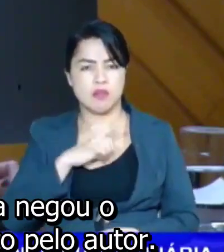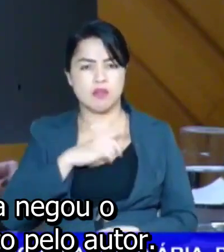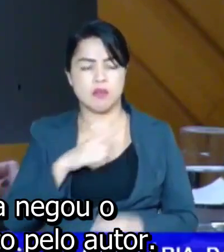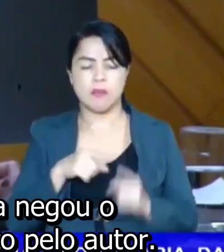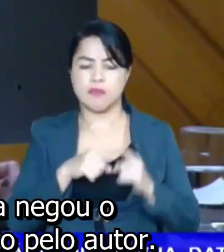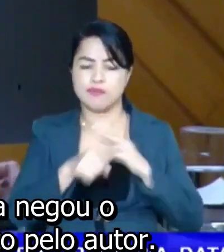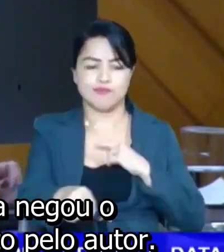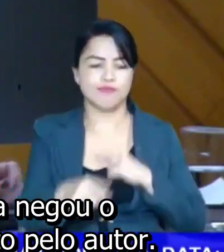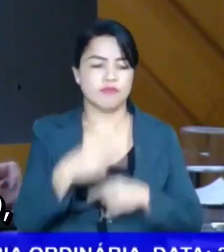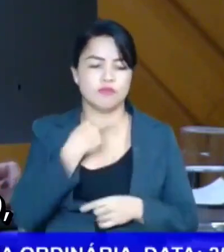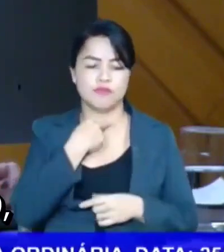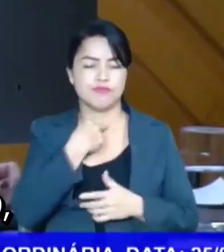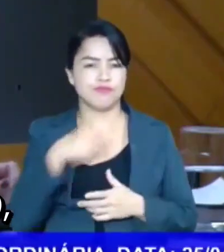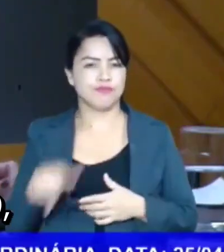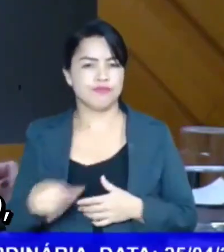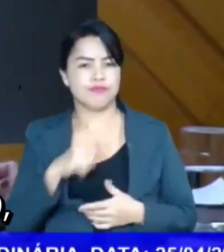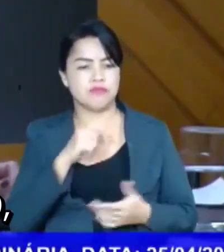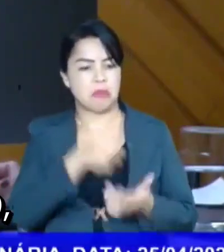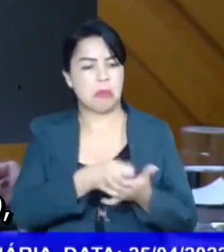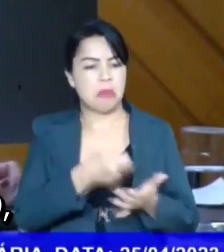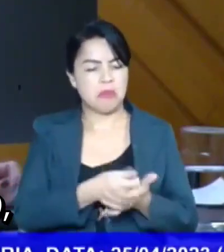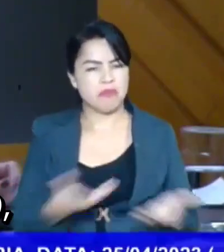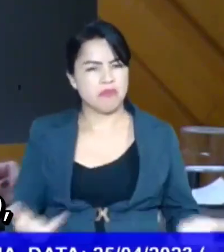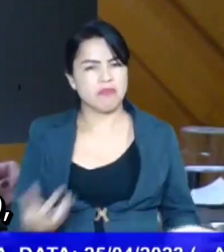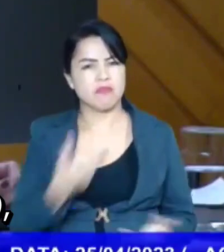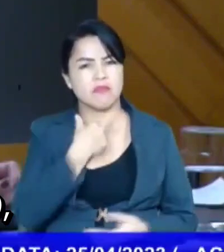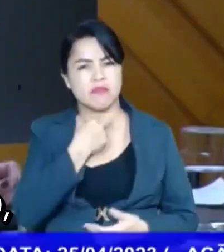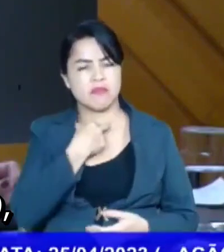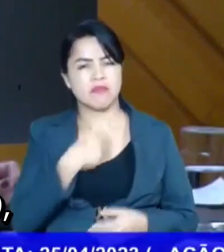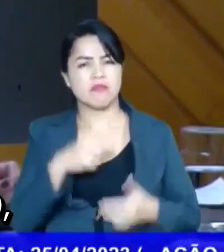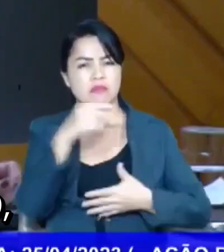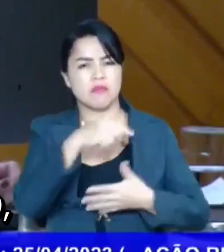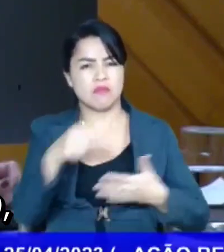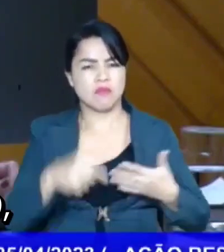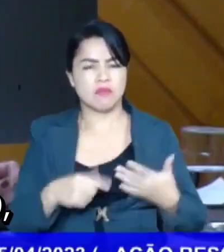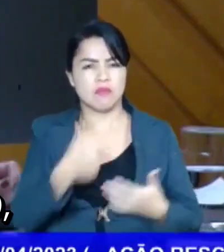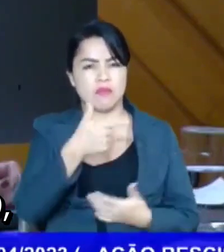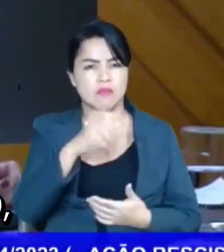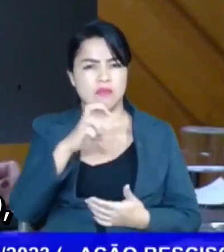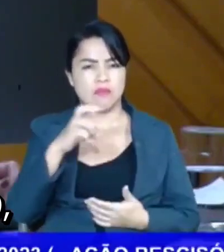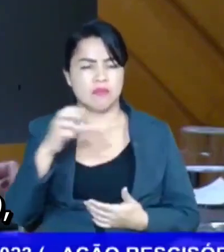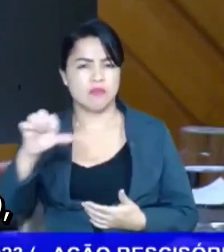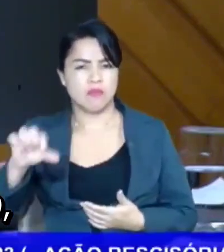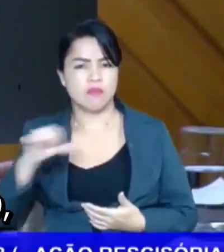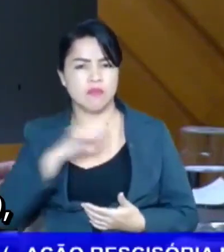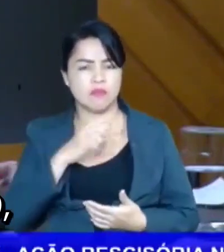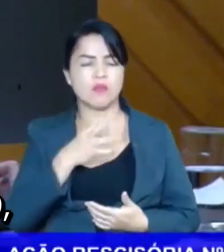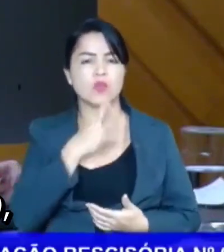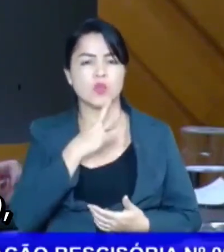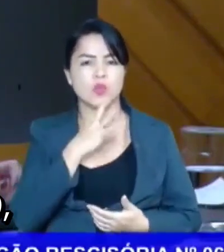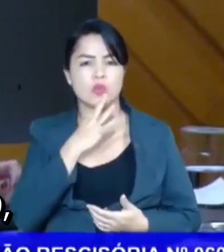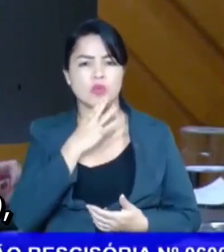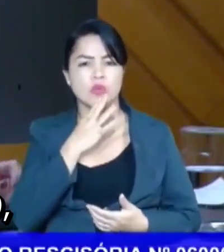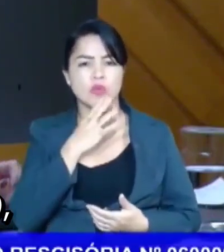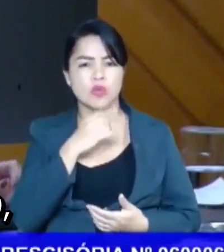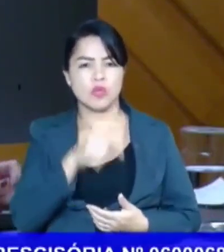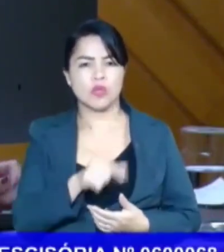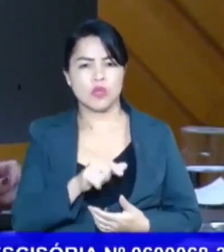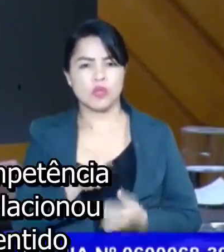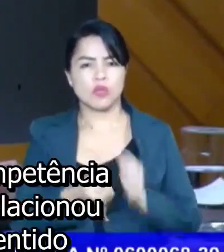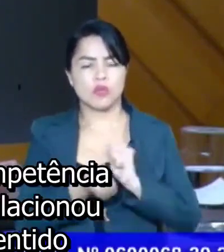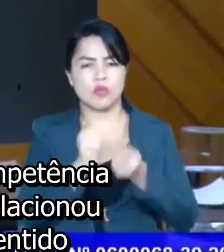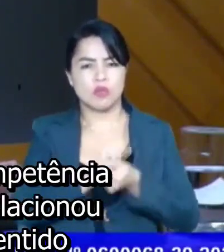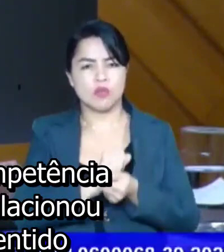pelo autor. Pontuou que, na ação rescisória número 259, o TSE reconheceu a adequação da